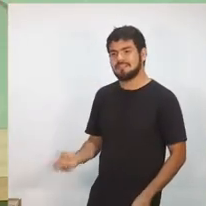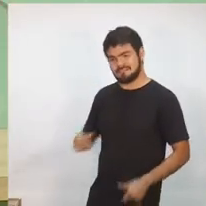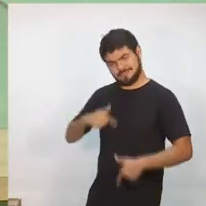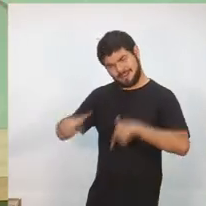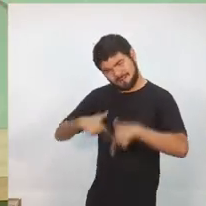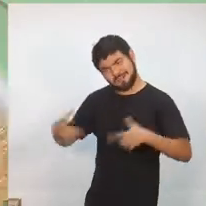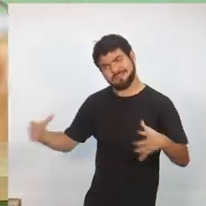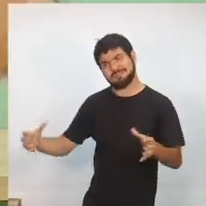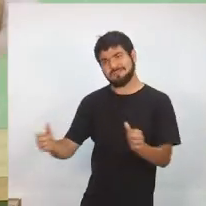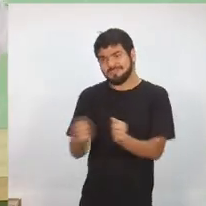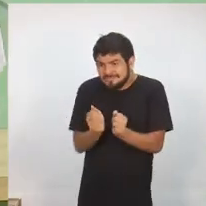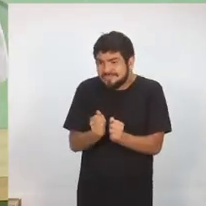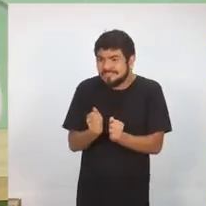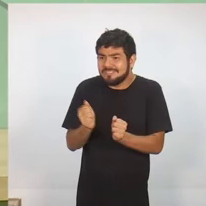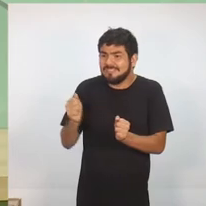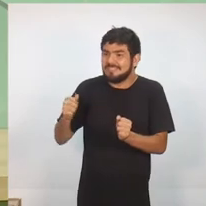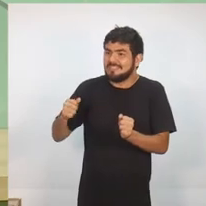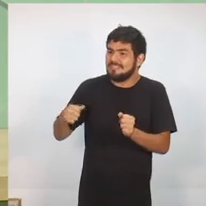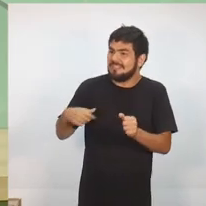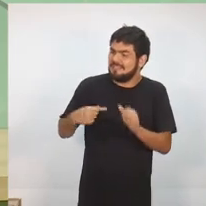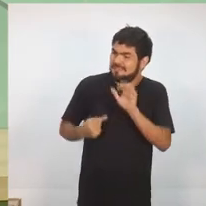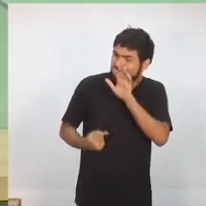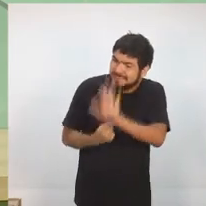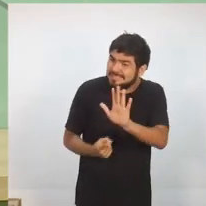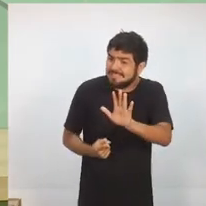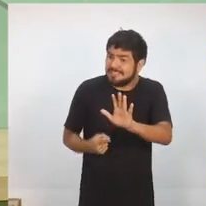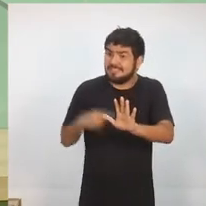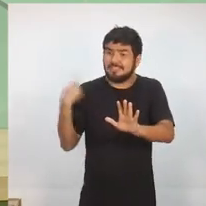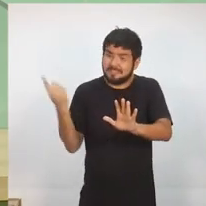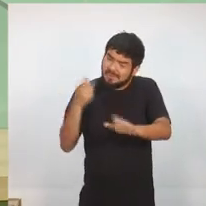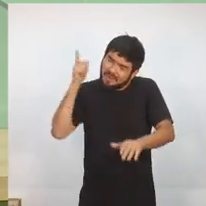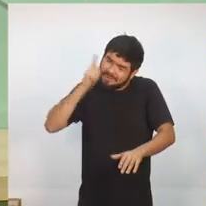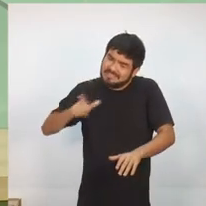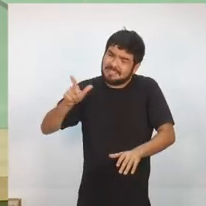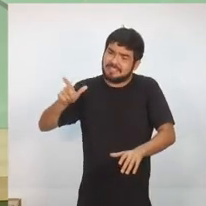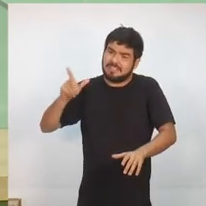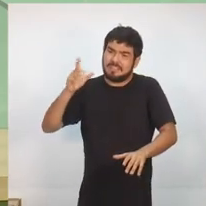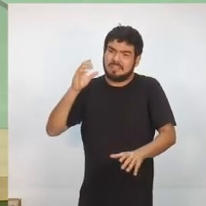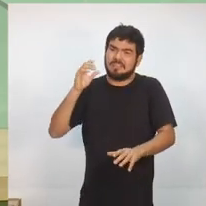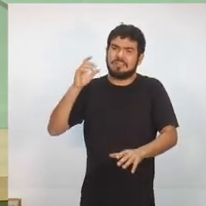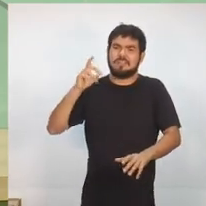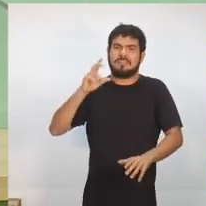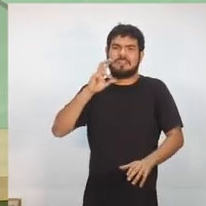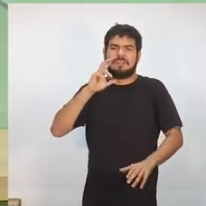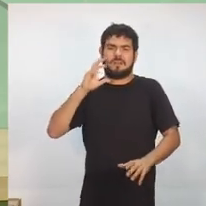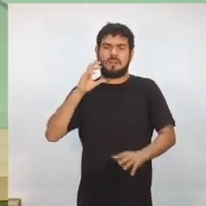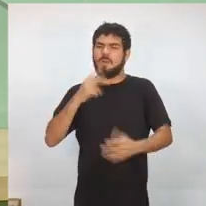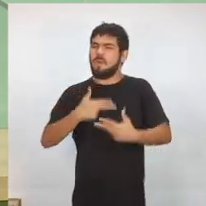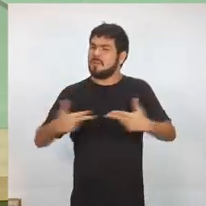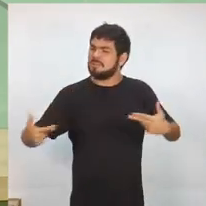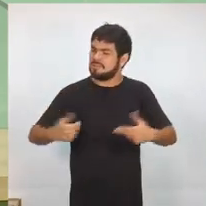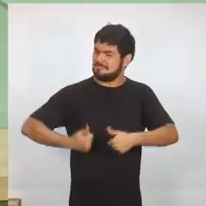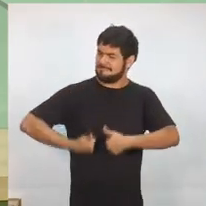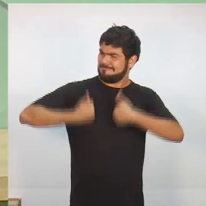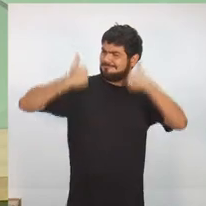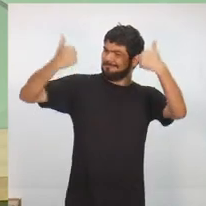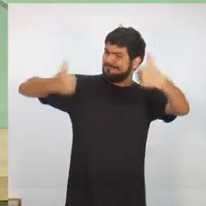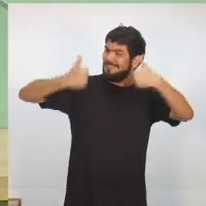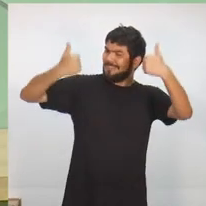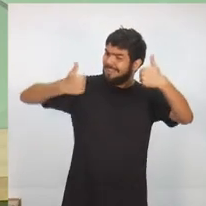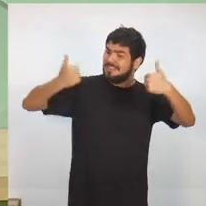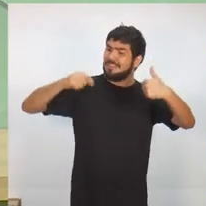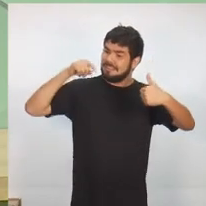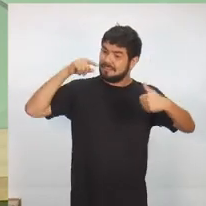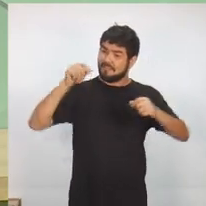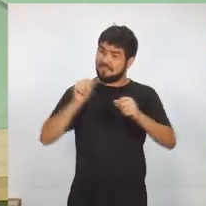capilaridade, dando transversalidade, iremos conseguir resultados positivos e resultados que vão fazer bem a você